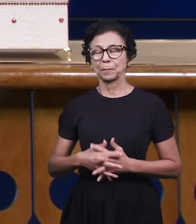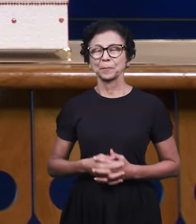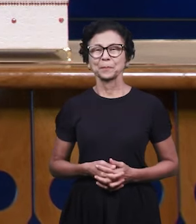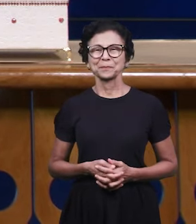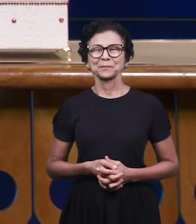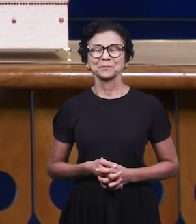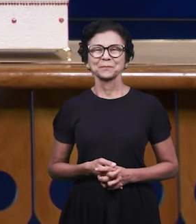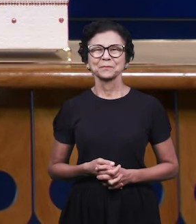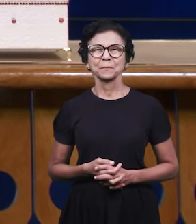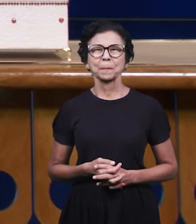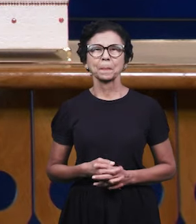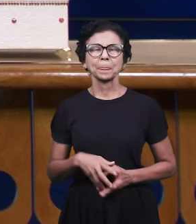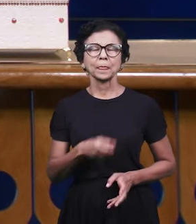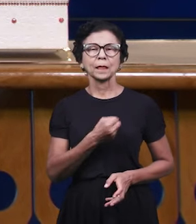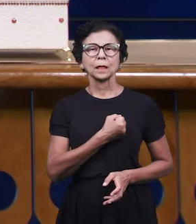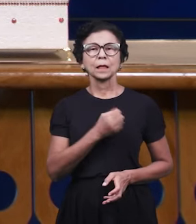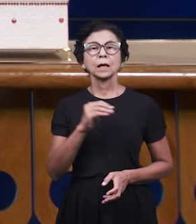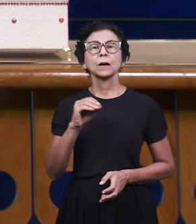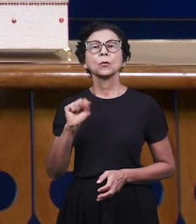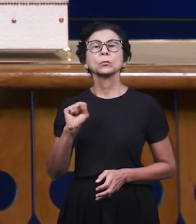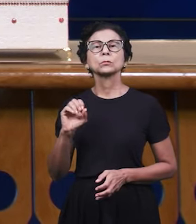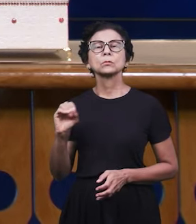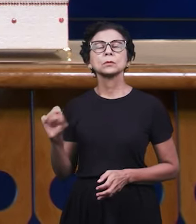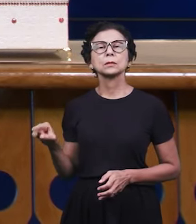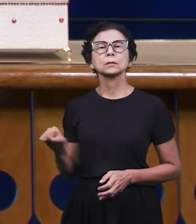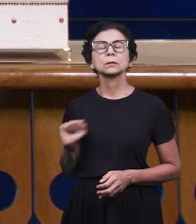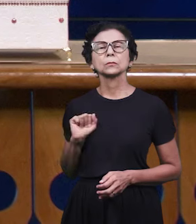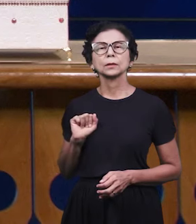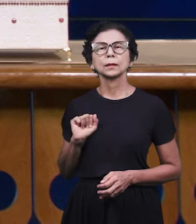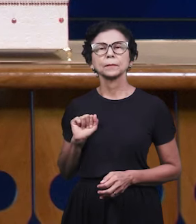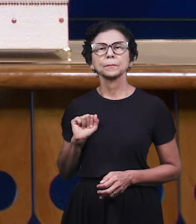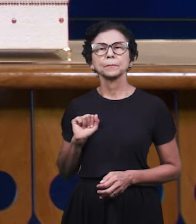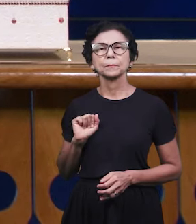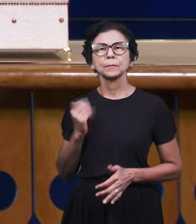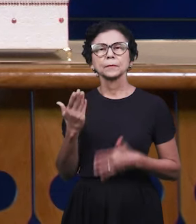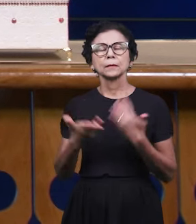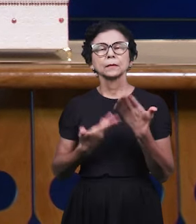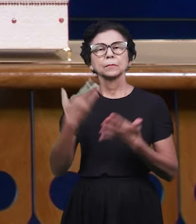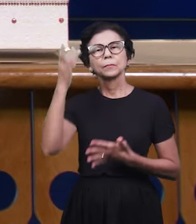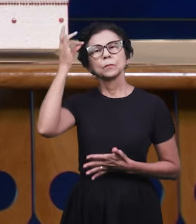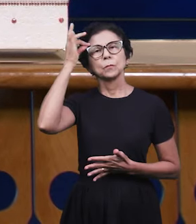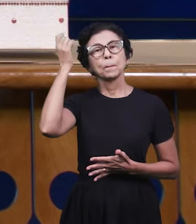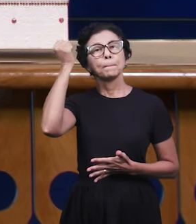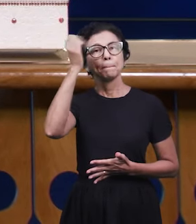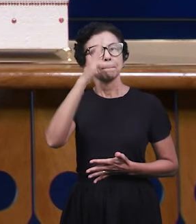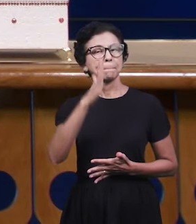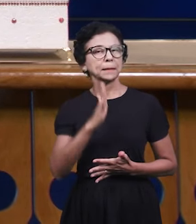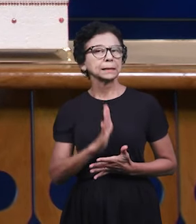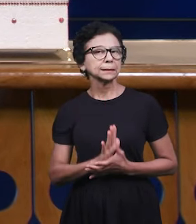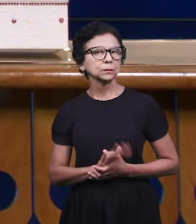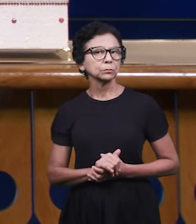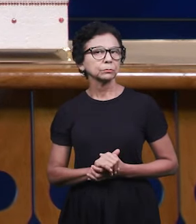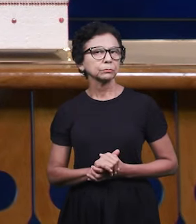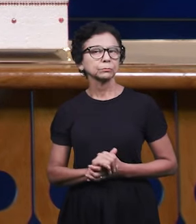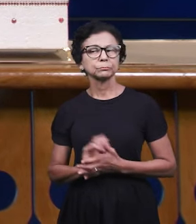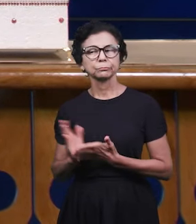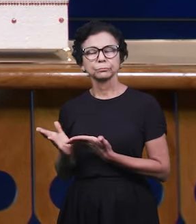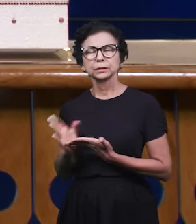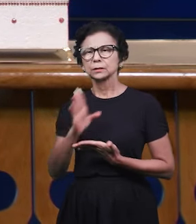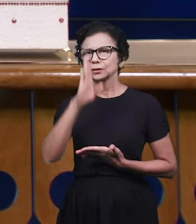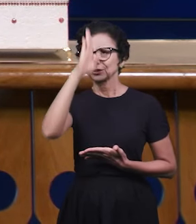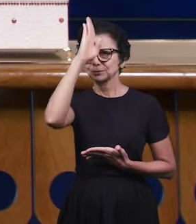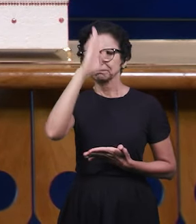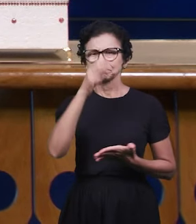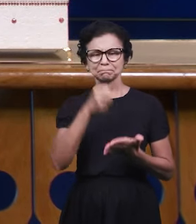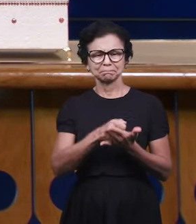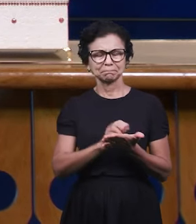707 3076. Nesse número, você tem assistência espiritual para quem está no Brasil. É uma ligação 0800, é uma ligação